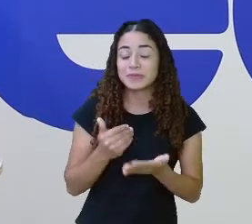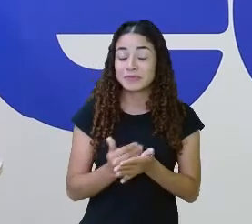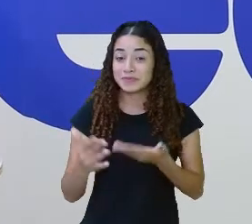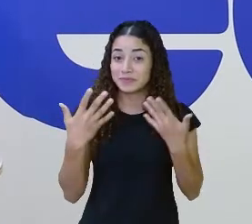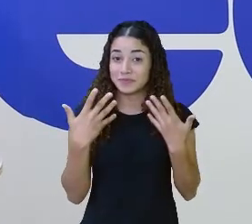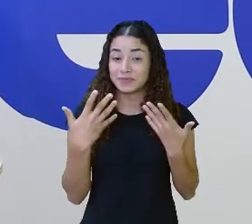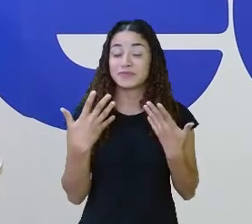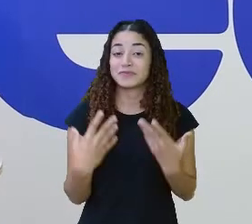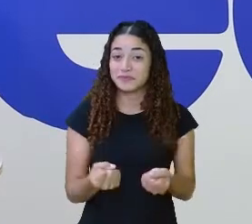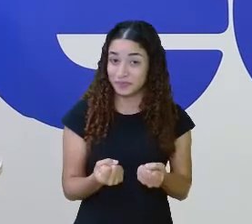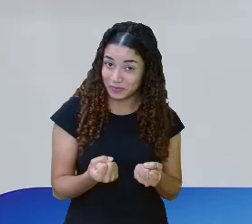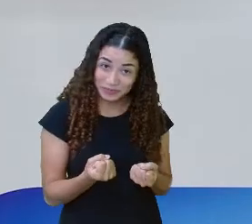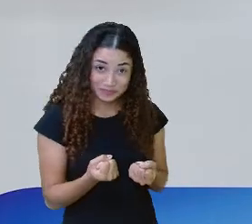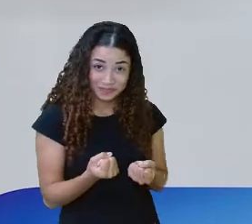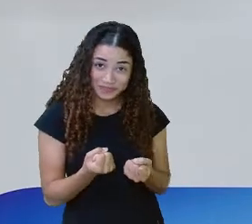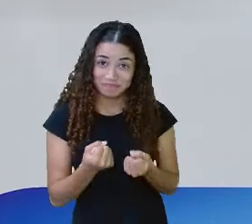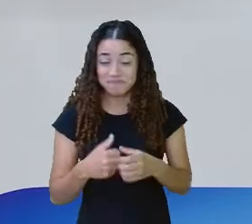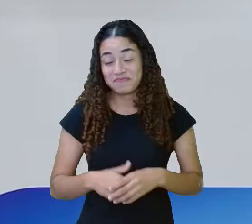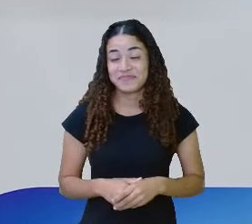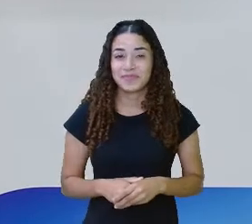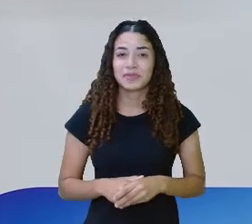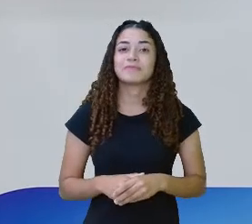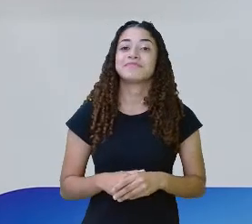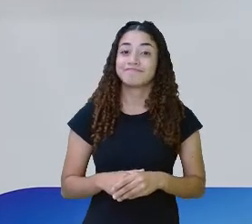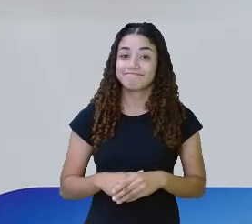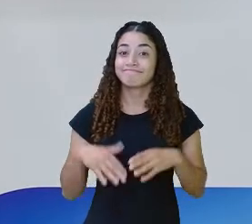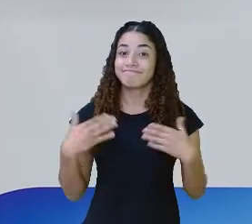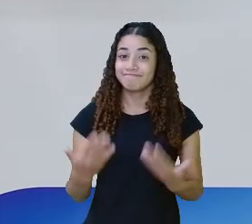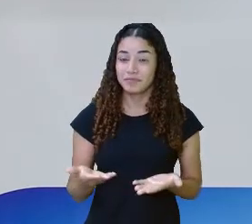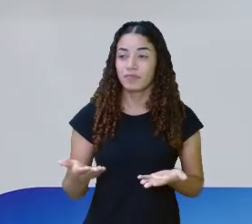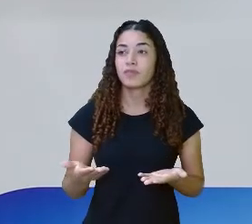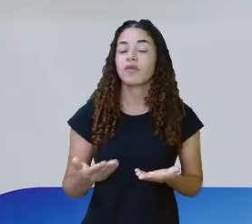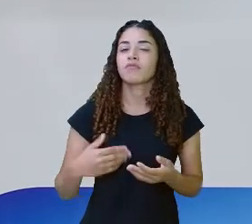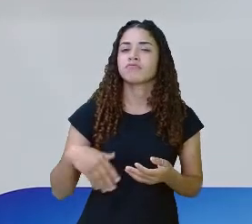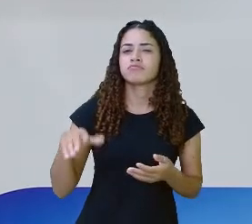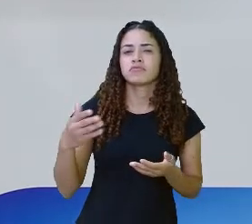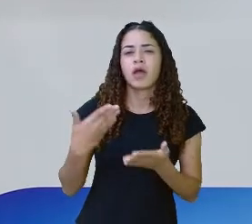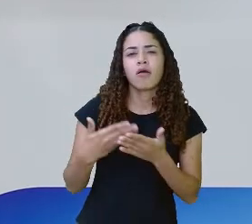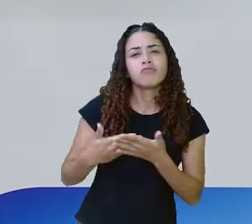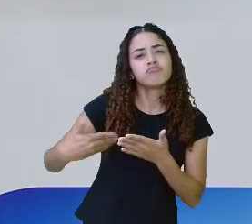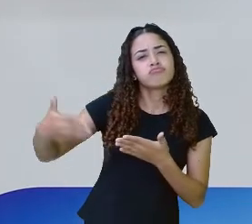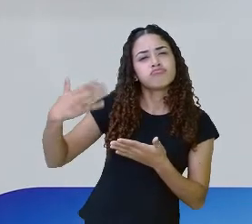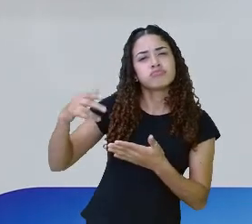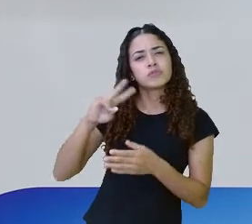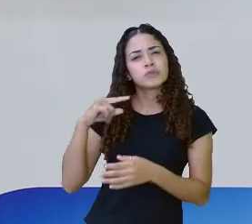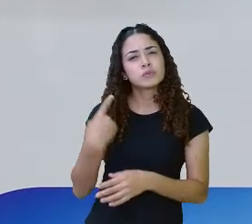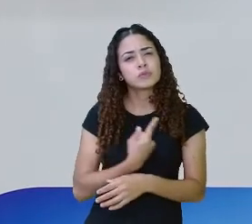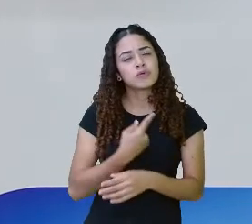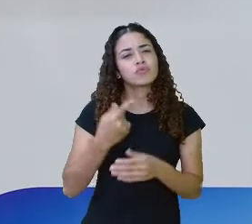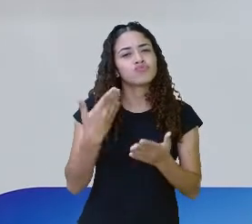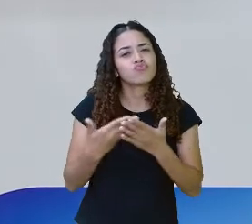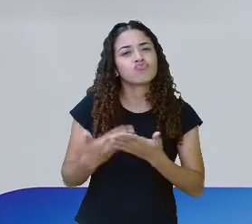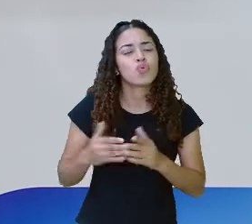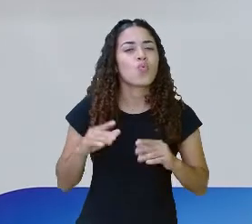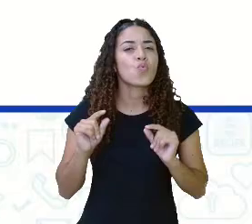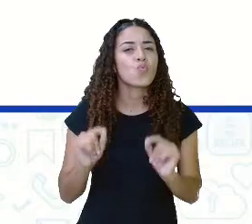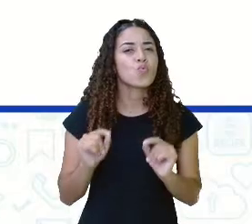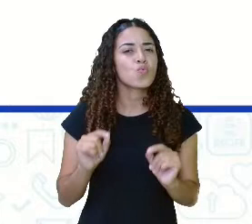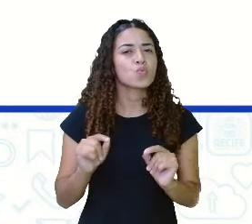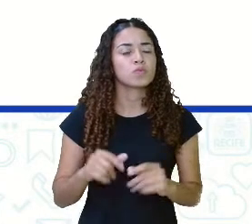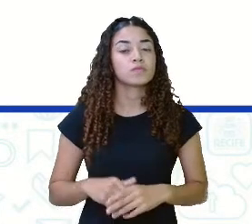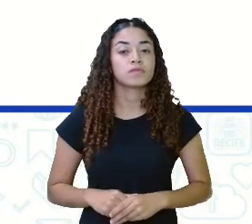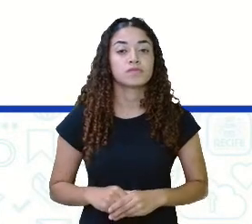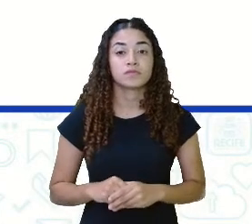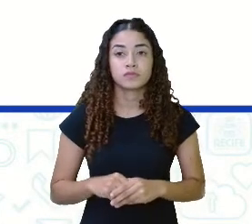agora. Vamos lá, Carol? Vamos lá, professora. Então, gente, na última aula, o que a gente viu? Joga na tela aí, Vanessinha, por